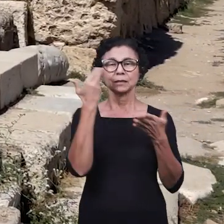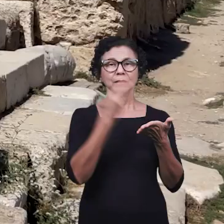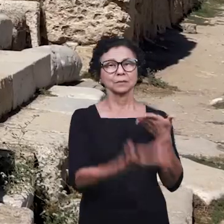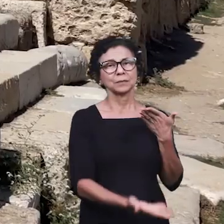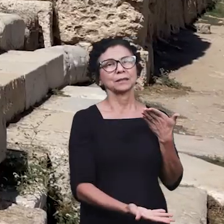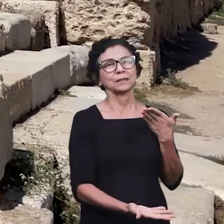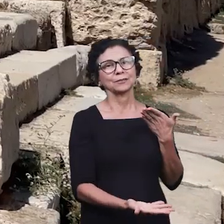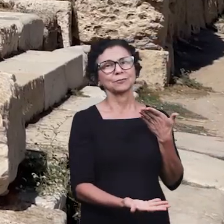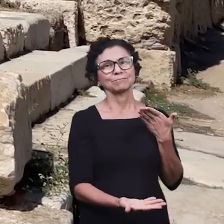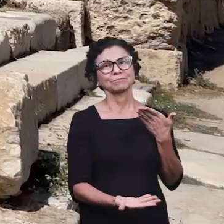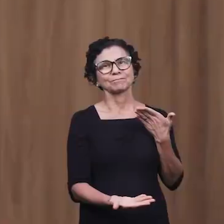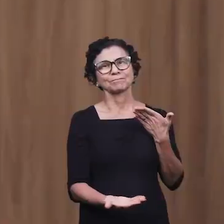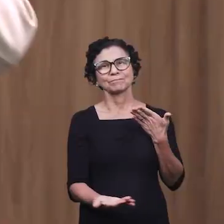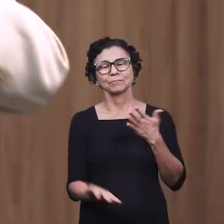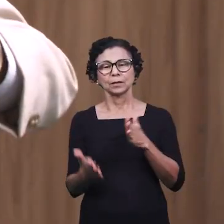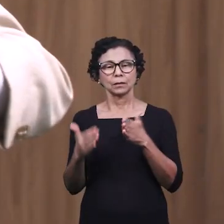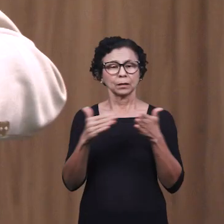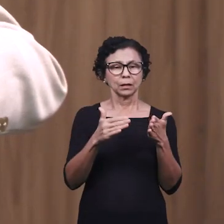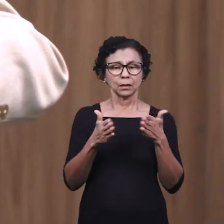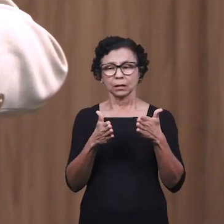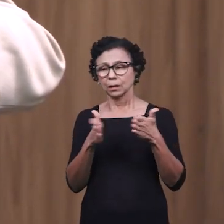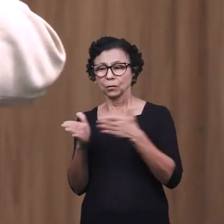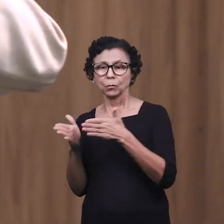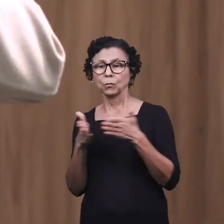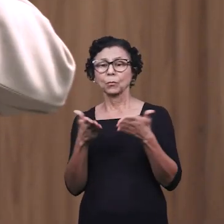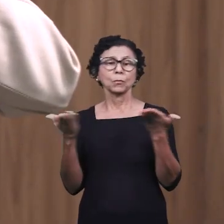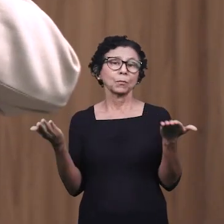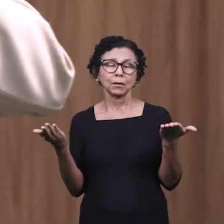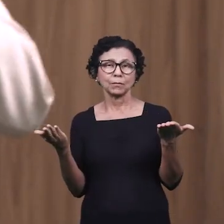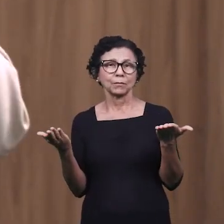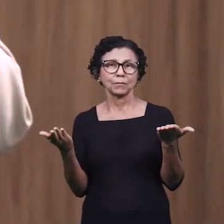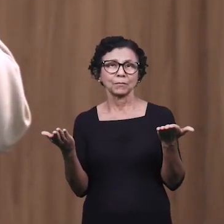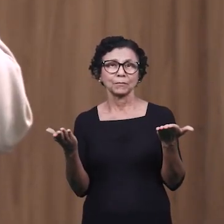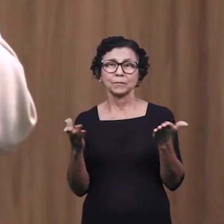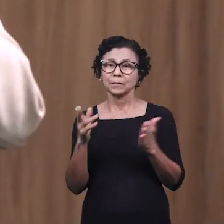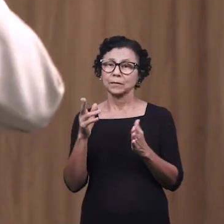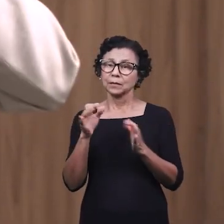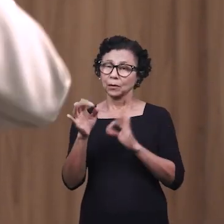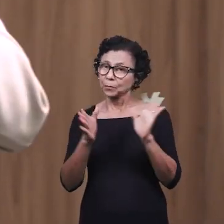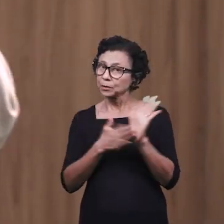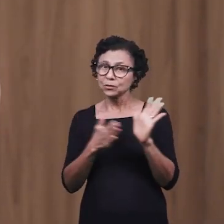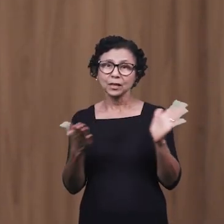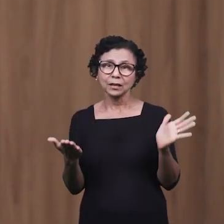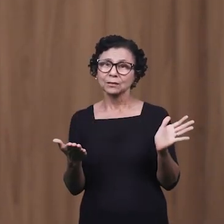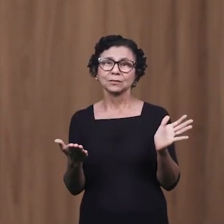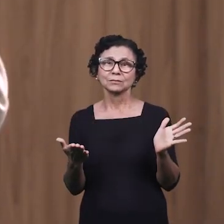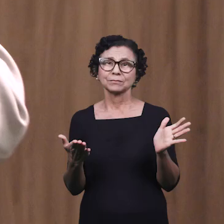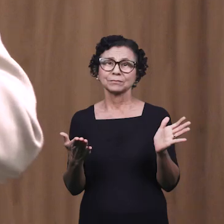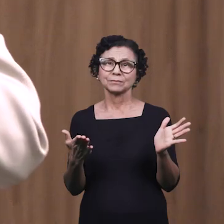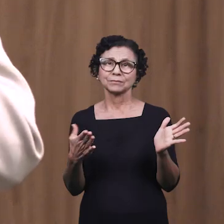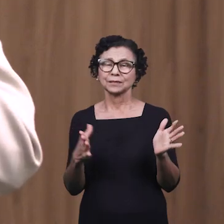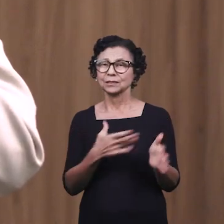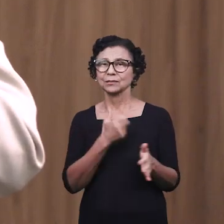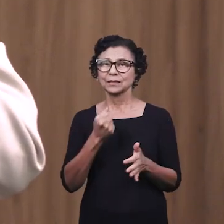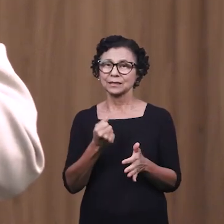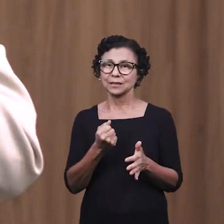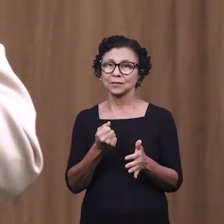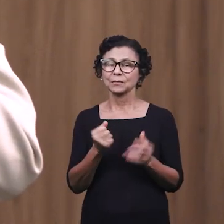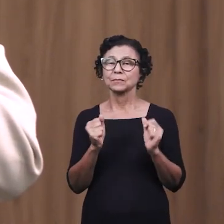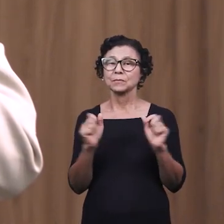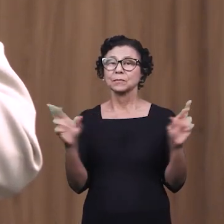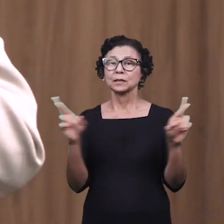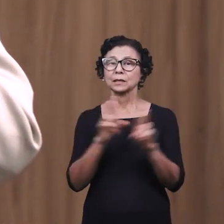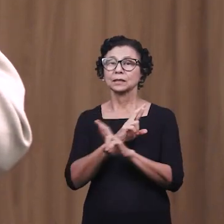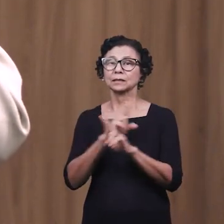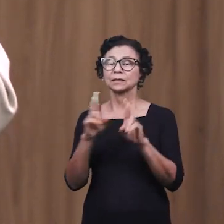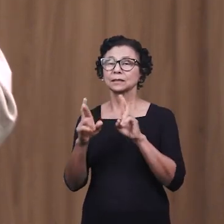Porque o projeto é um projeto. Então, ou a igreja. E esse projeto, uma coisa, é a relação do